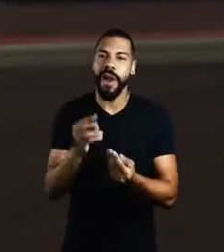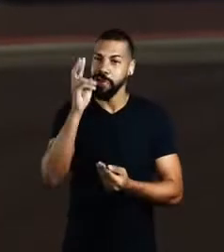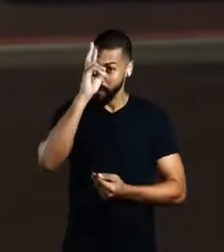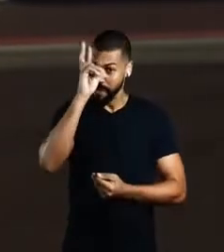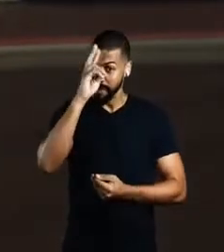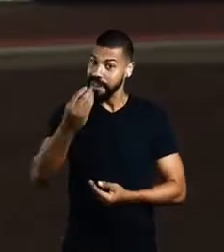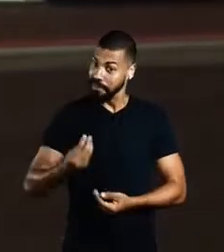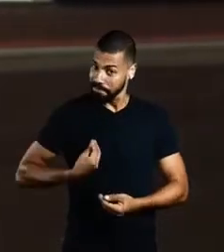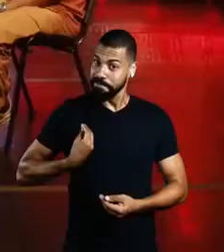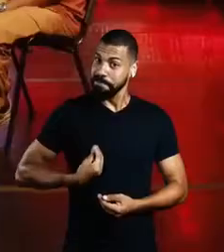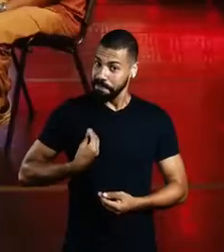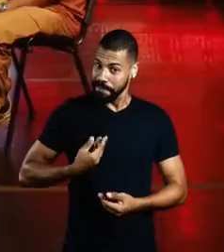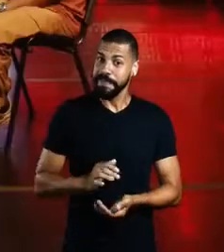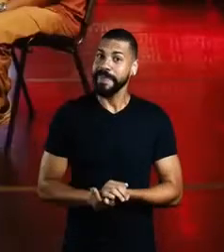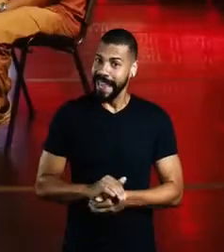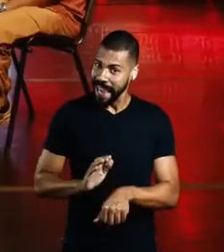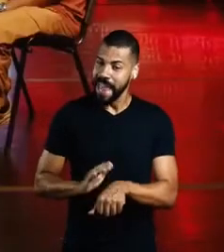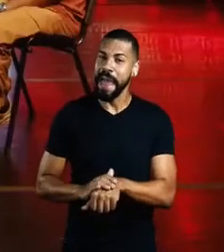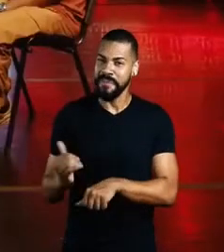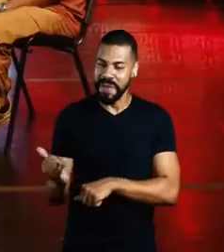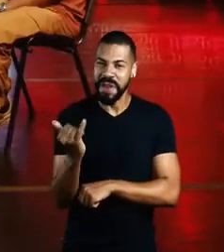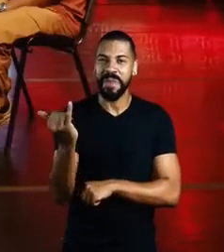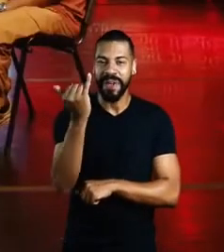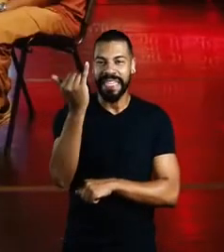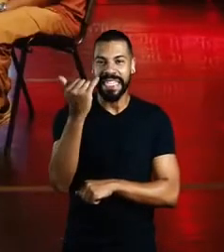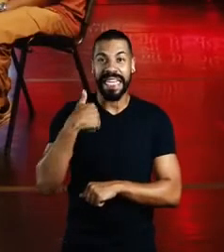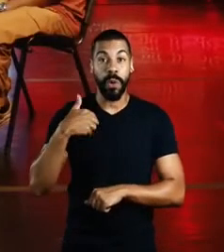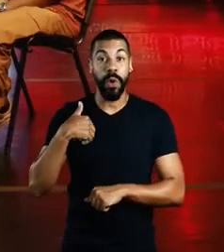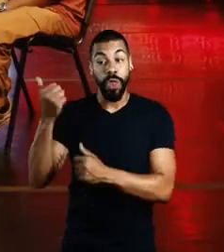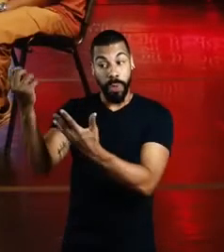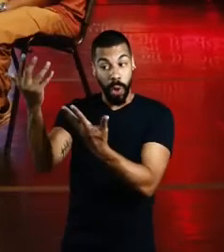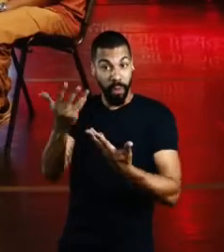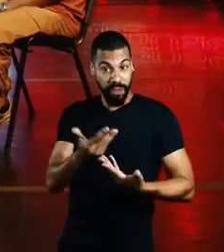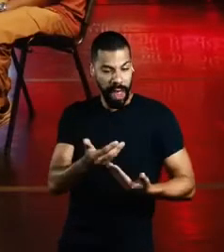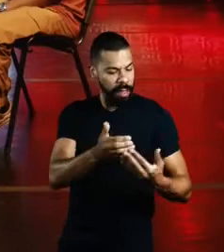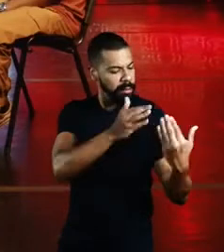Isso a é nossa importante. História. É. É a nossa história. Porque quando eu fui incumbido dessa missão,